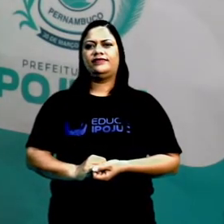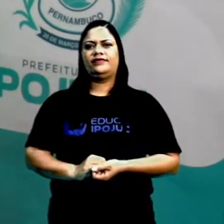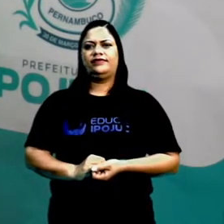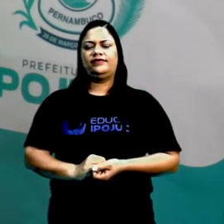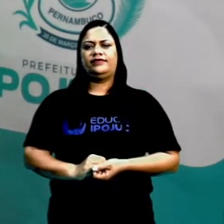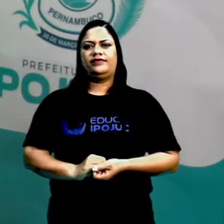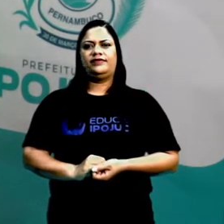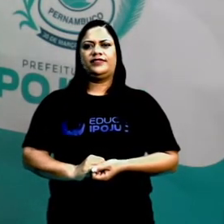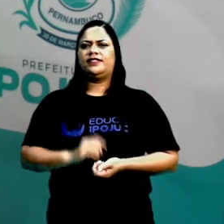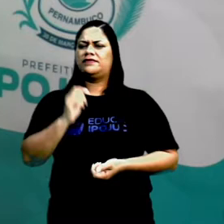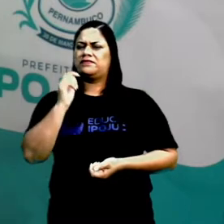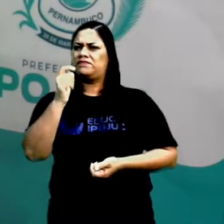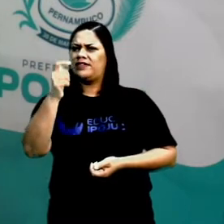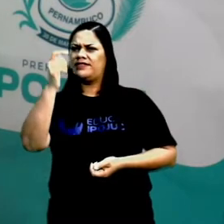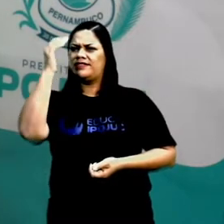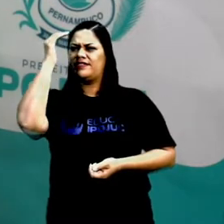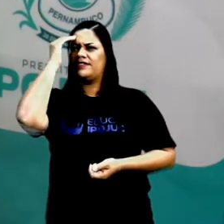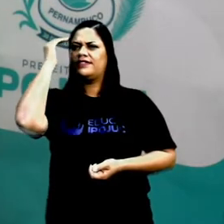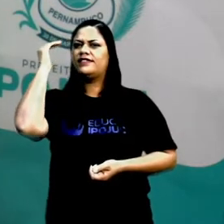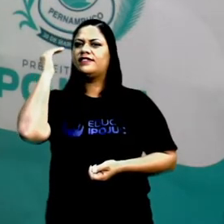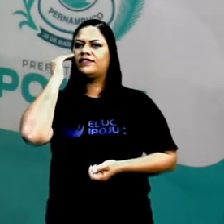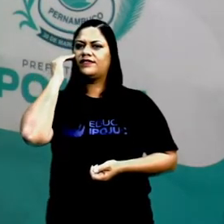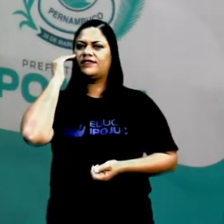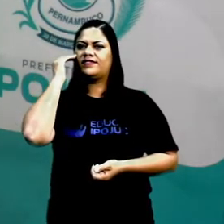que pré-adolescente